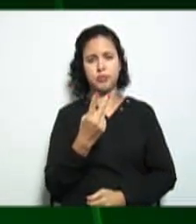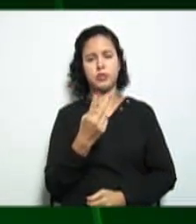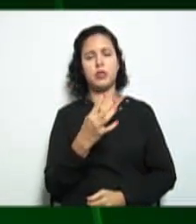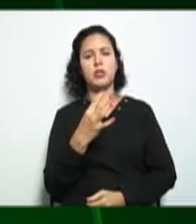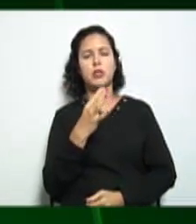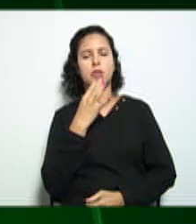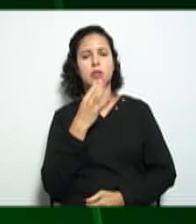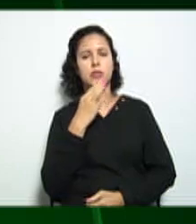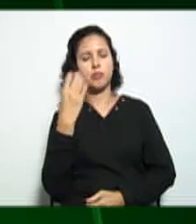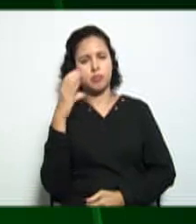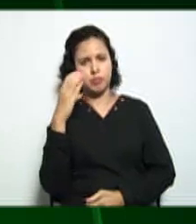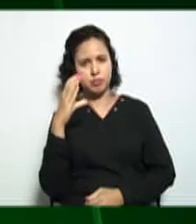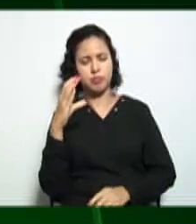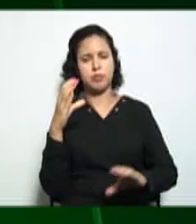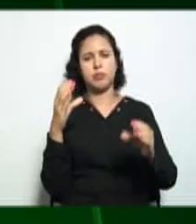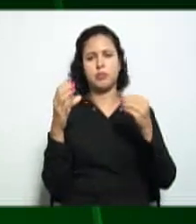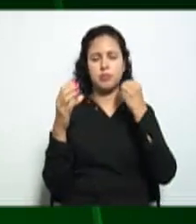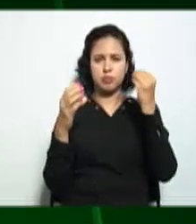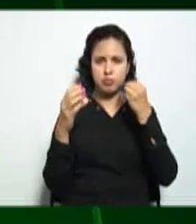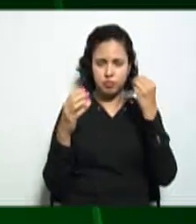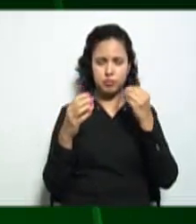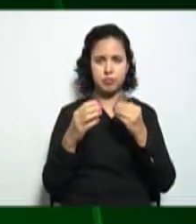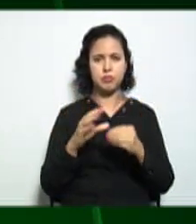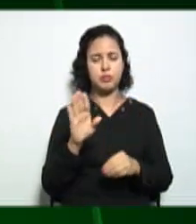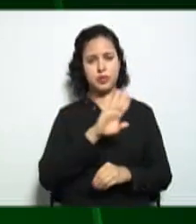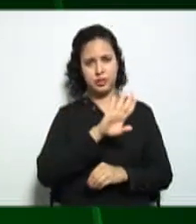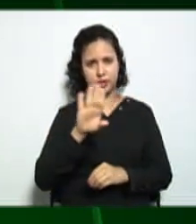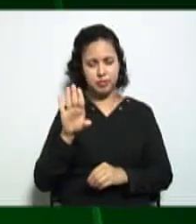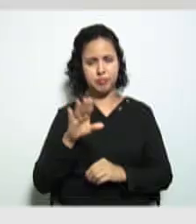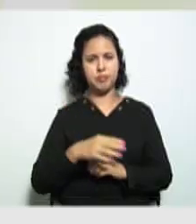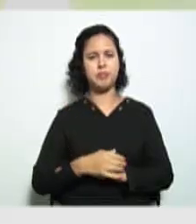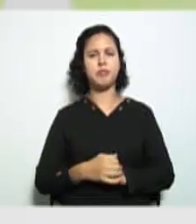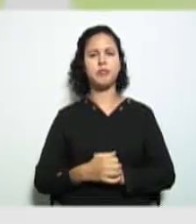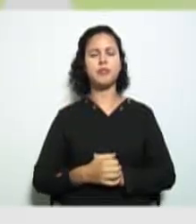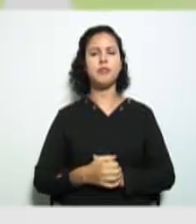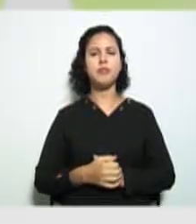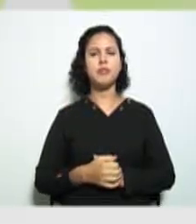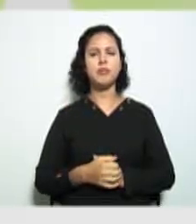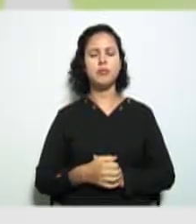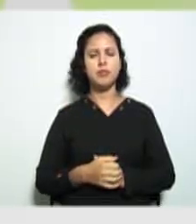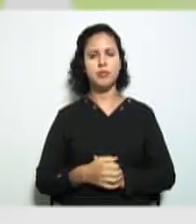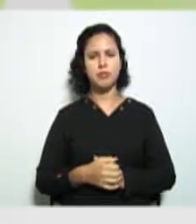conhecimento científico e o senso comum. Tchau e até a próxima.